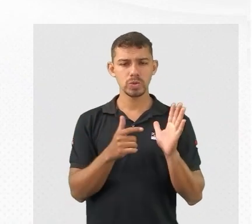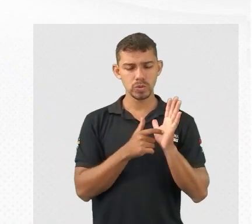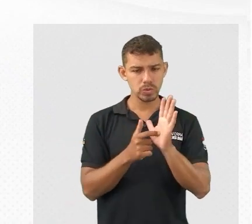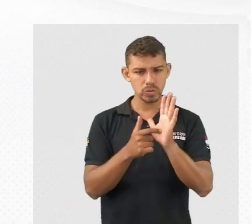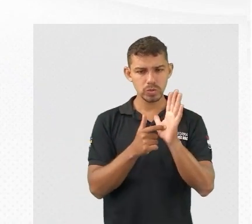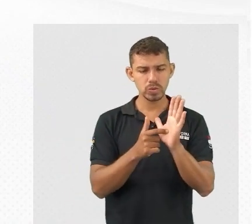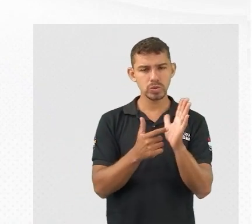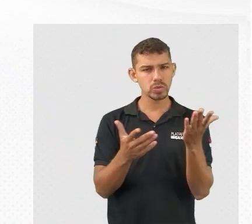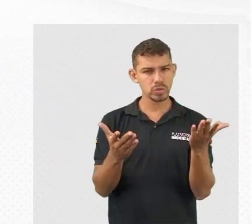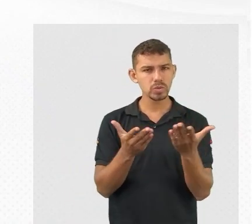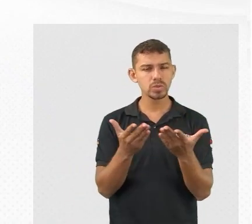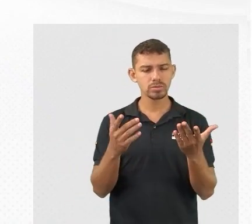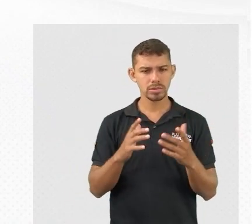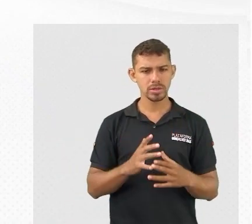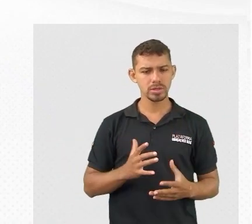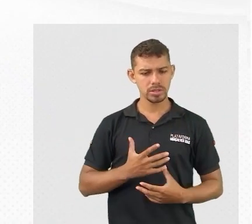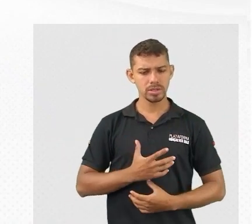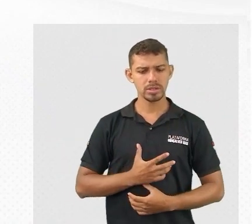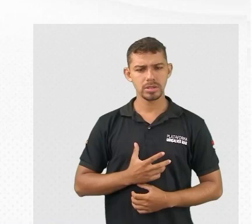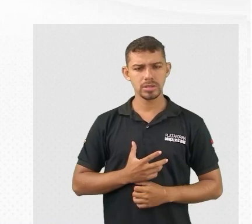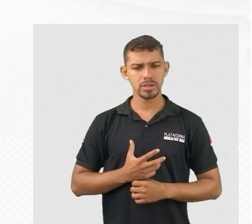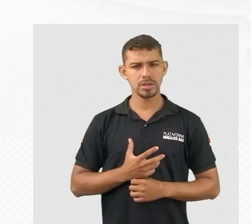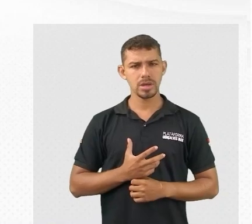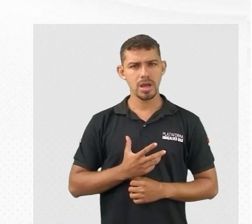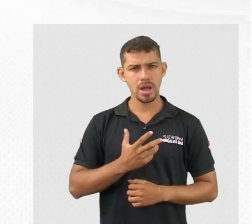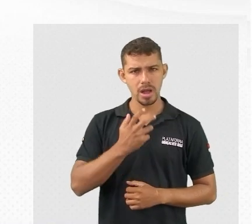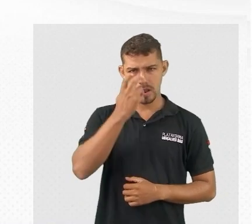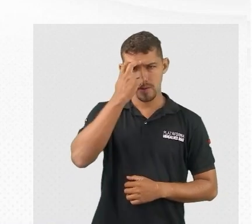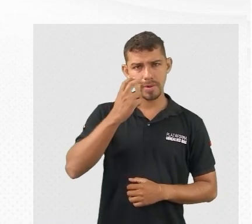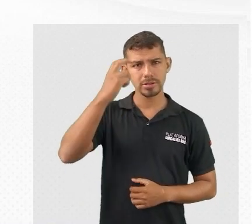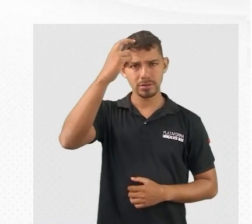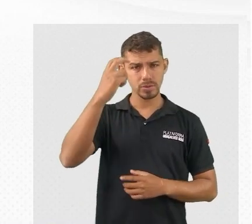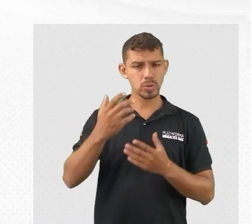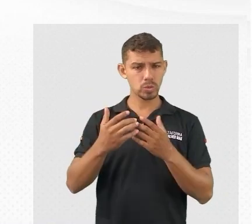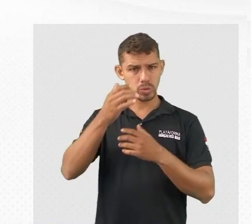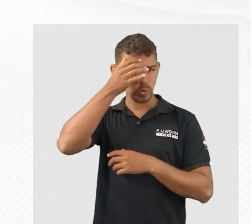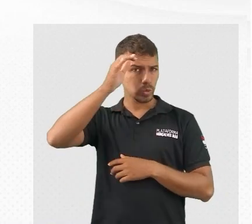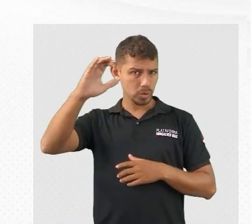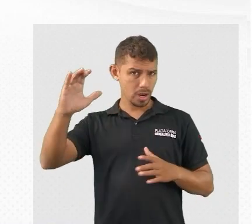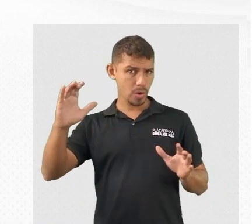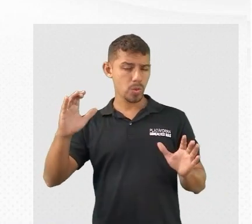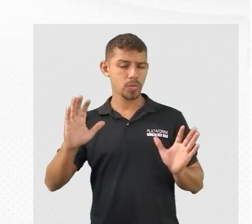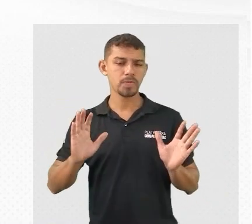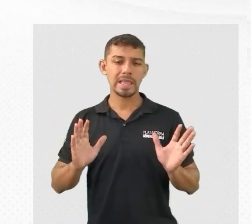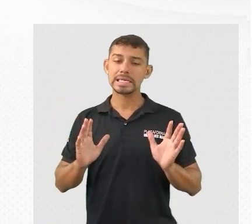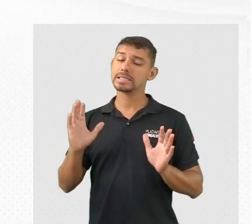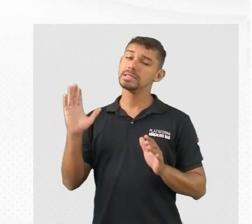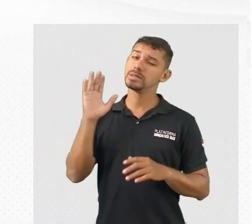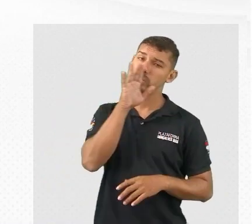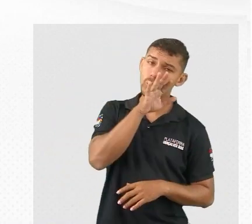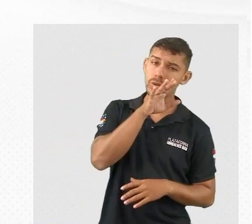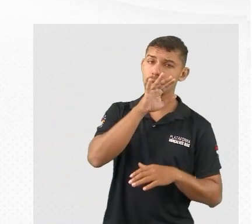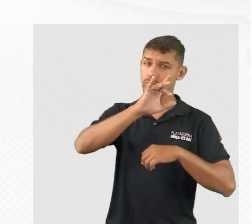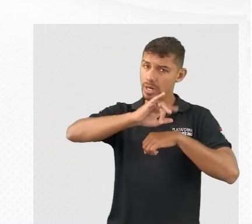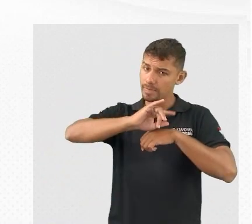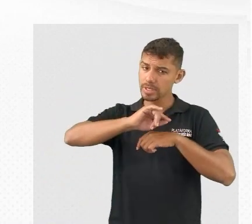nos levariam a um amadurecimento cultural, isso seria ruim para o sistema capitalista ou